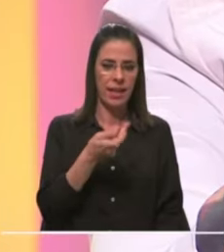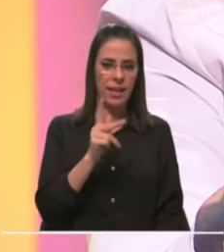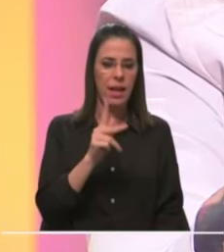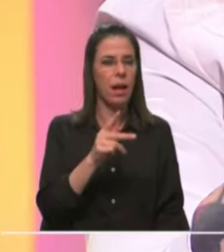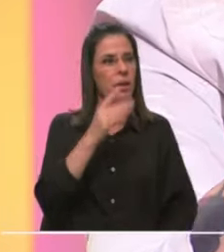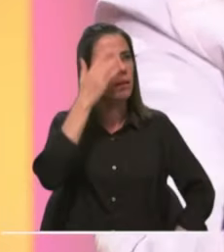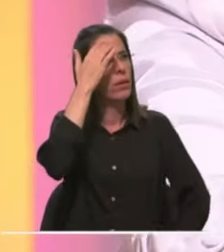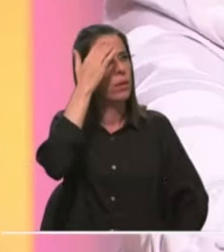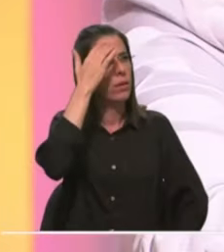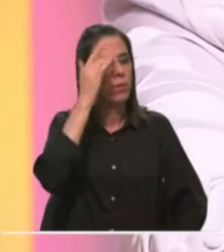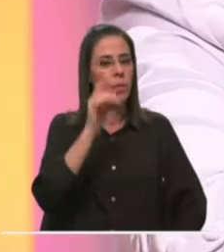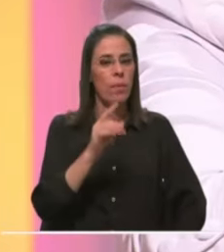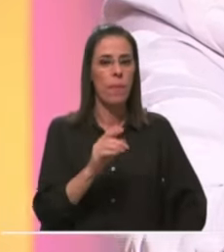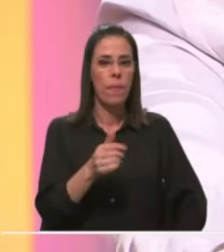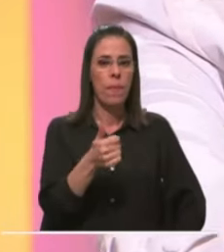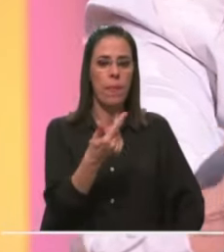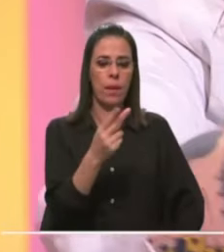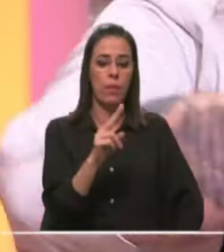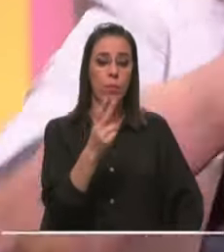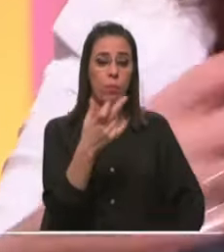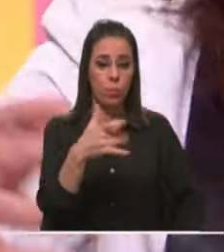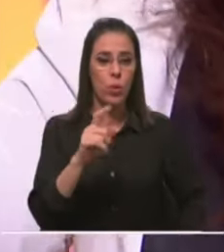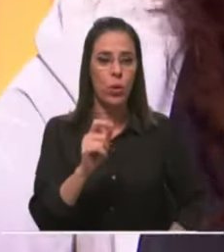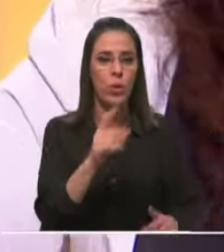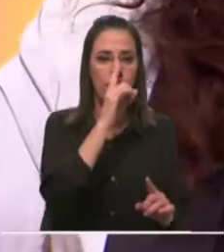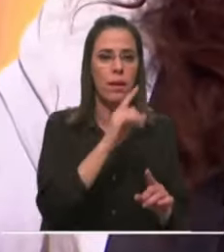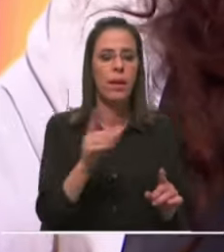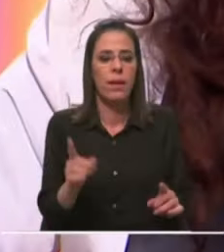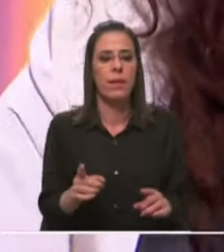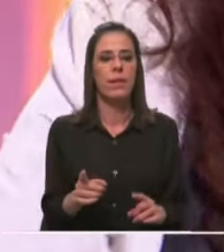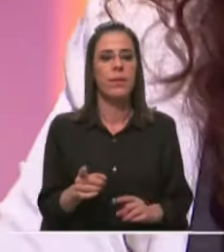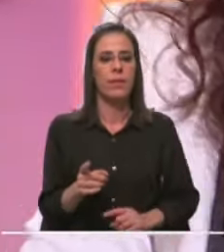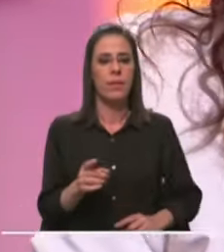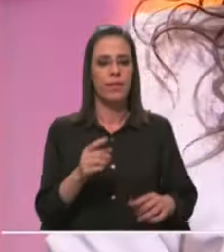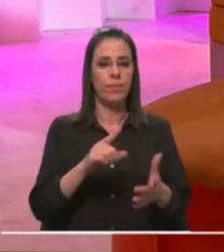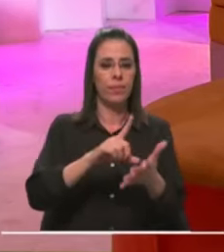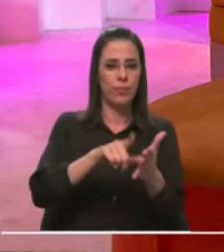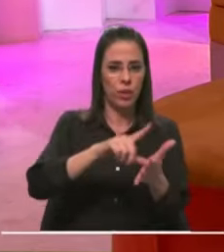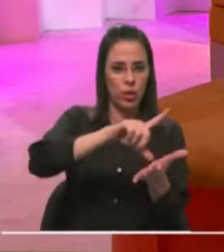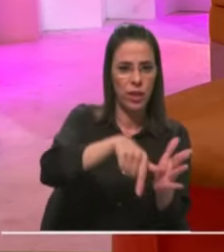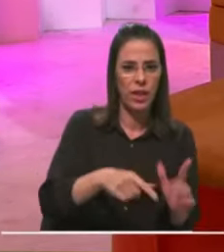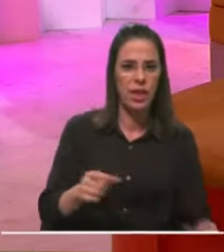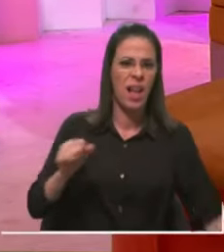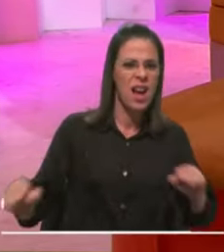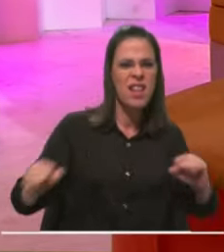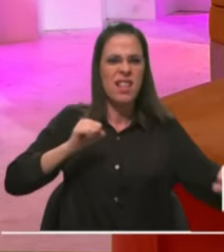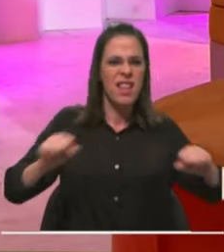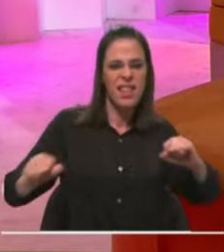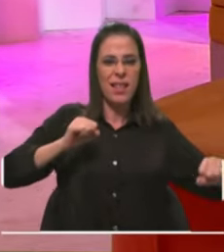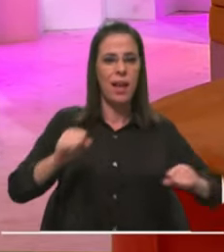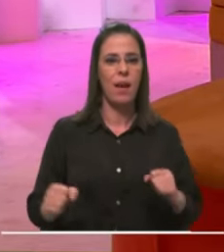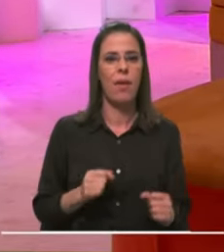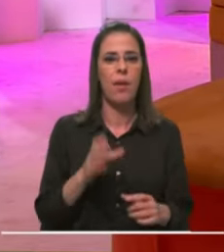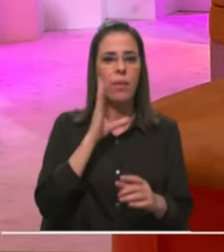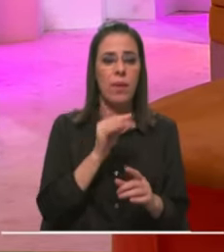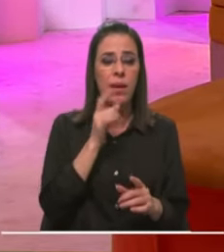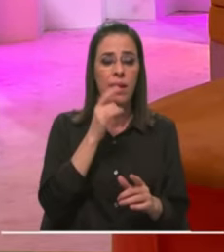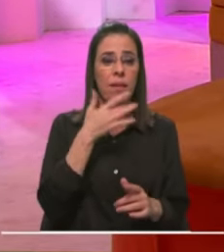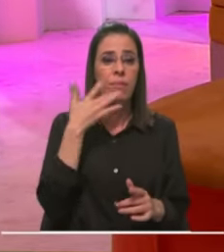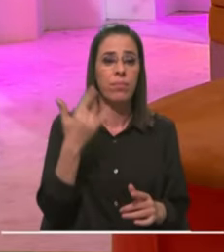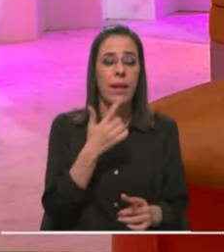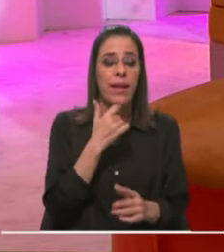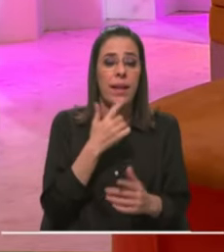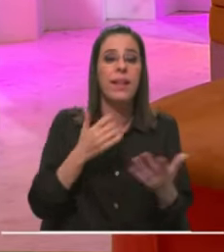chamava já estou a fazer conão do Bruce Springsteen sim e lembro-me dela colocar aquilo no giris e de dançar sem saber uma palavra de